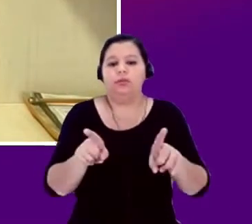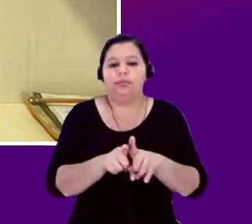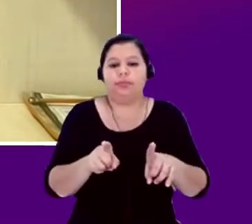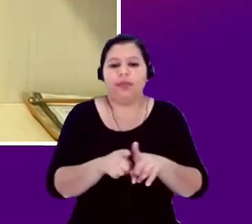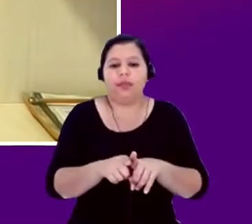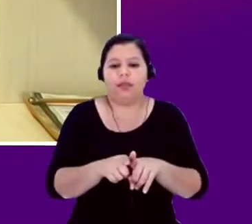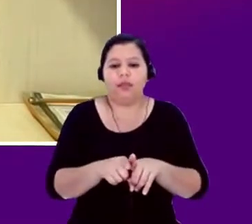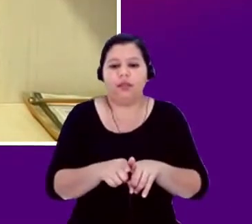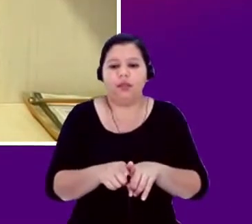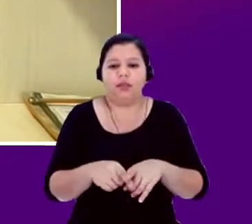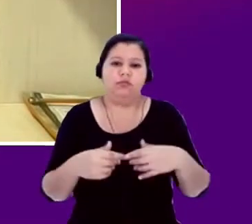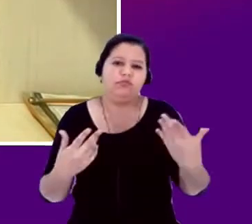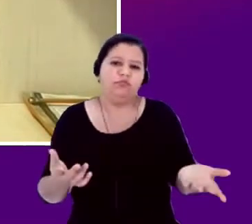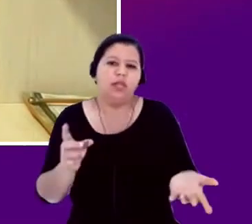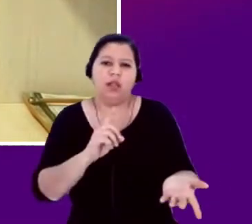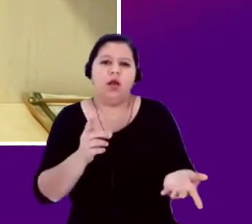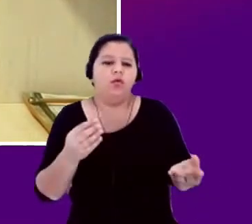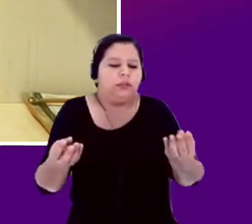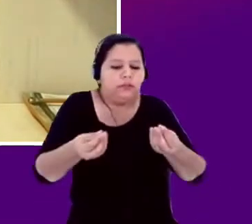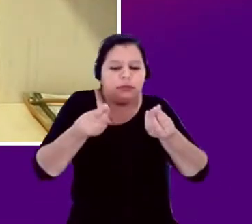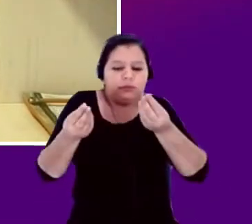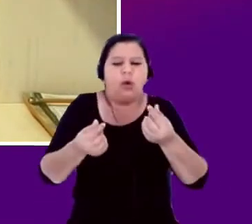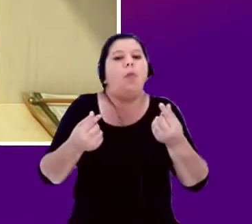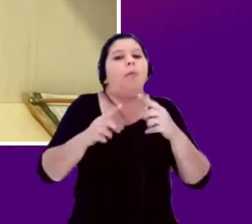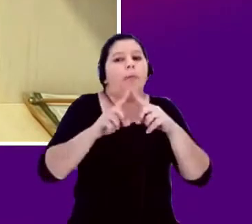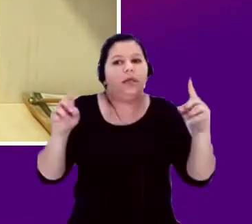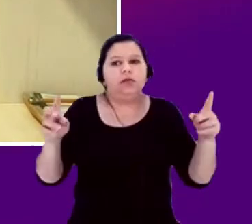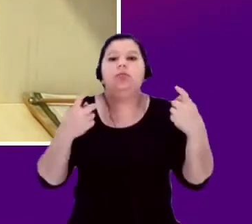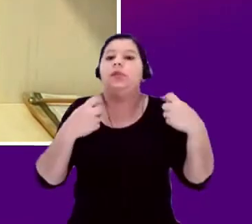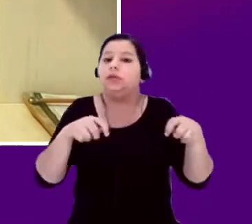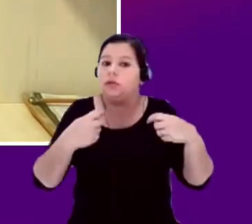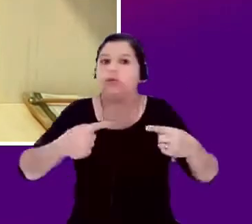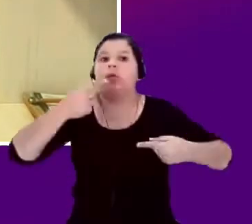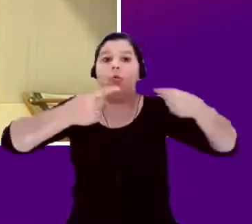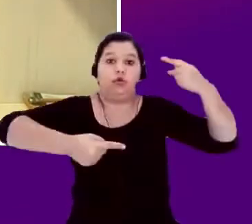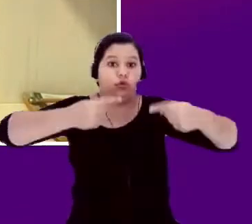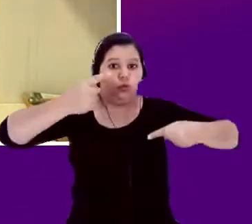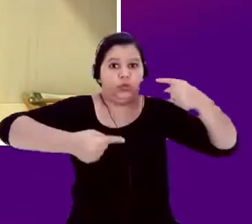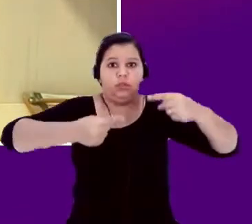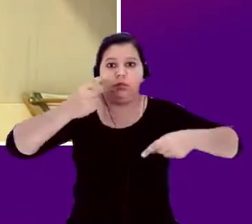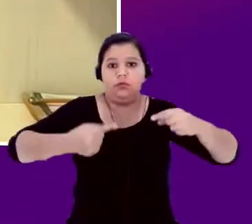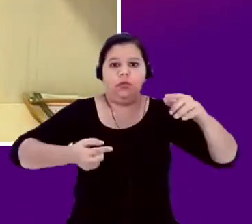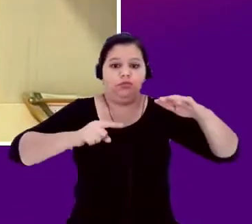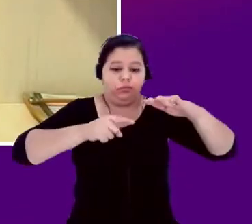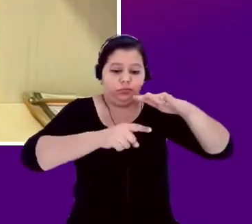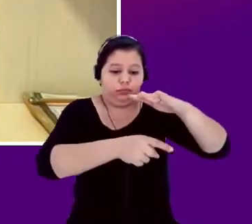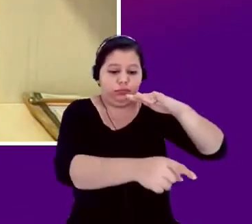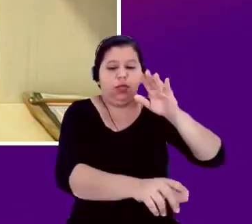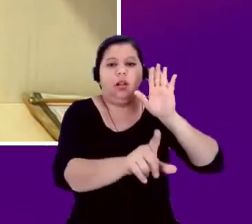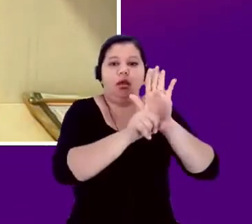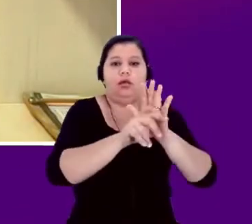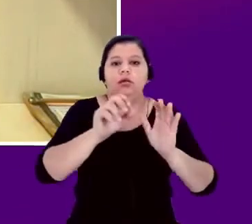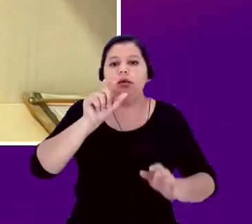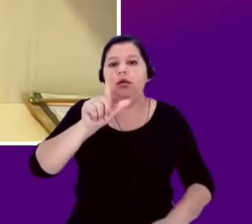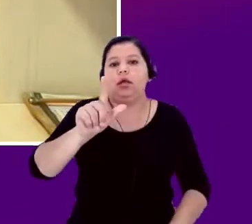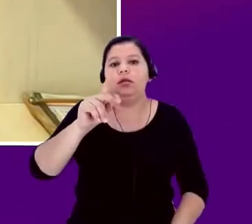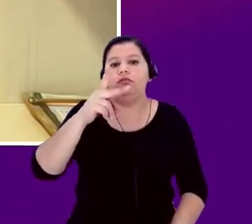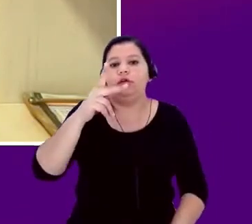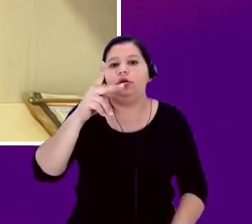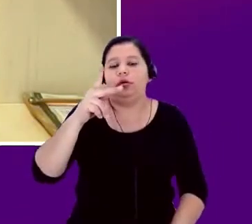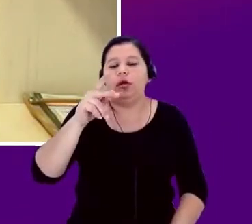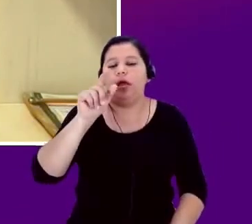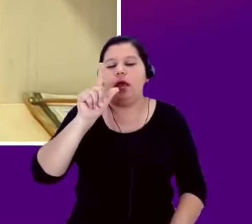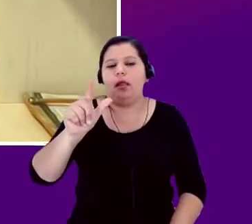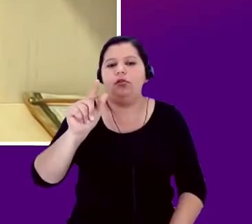diria superficial, mas certamente de forma que merece ainda uma discussão mais aprofundada, né? Então, a LGPD não veda a formação de